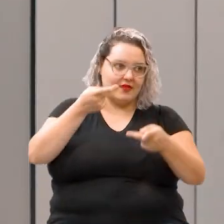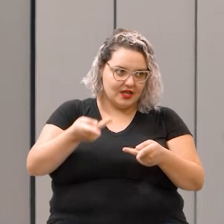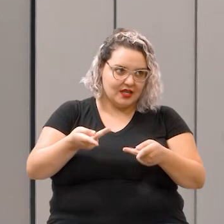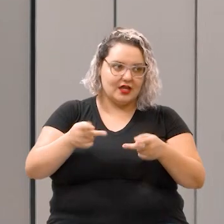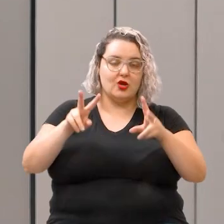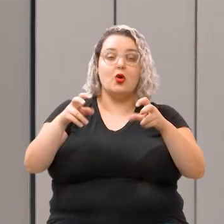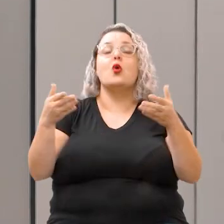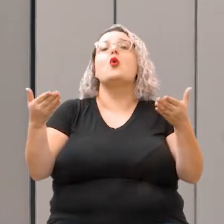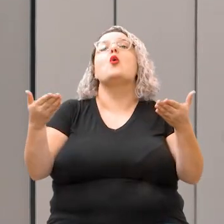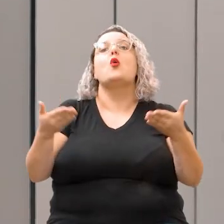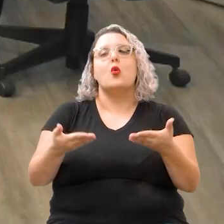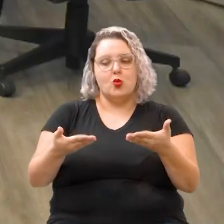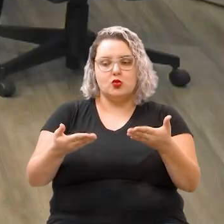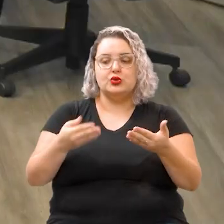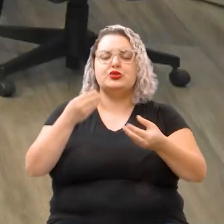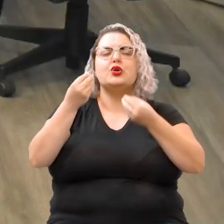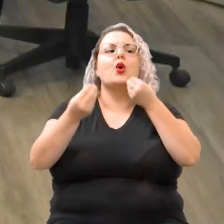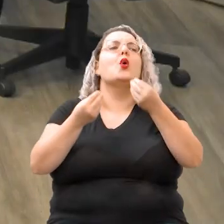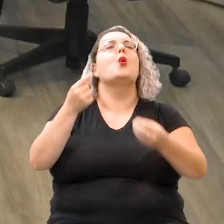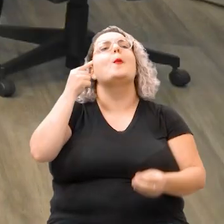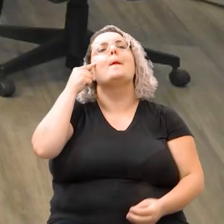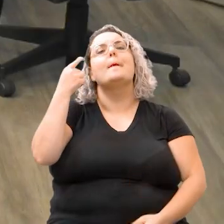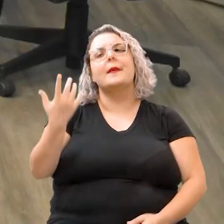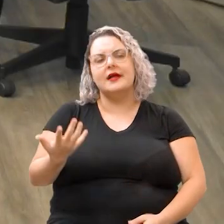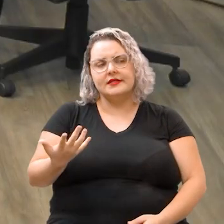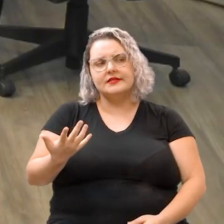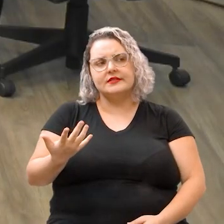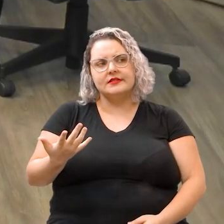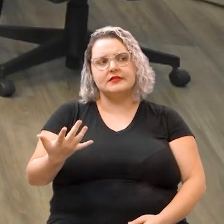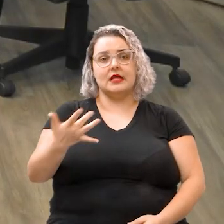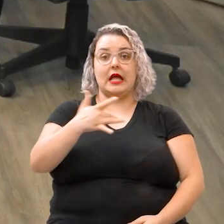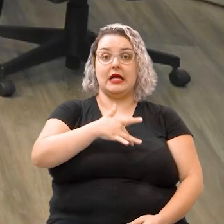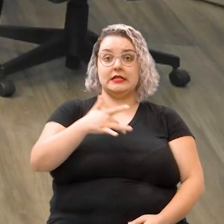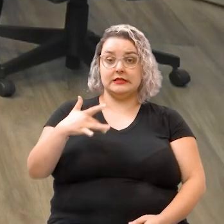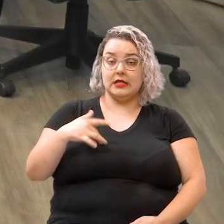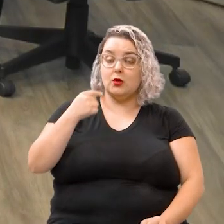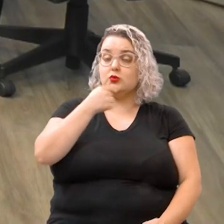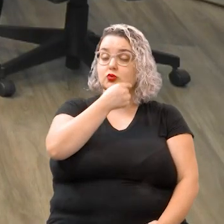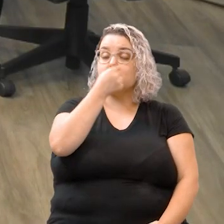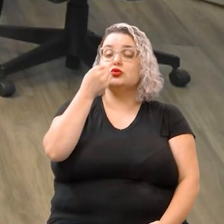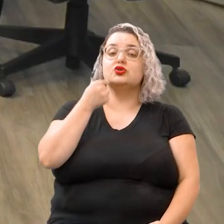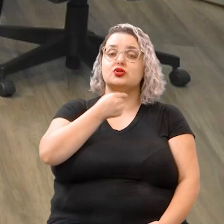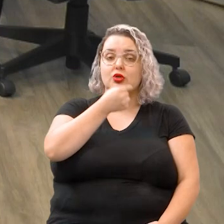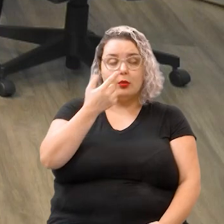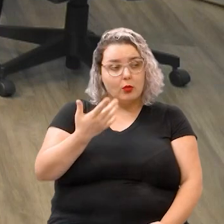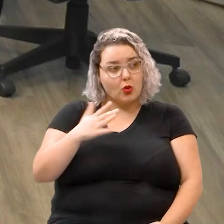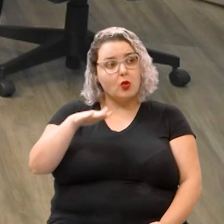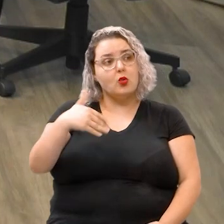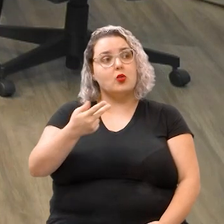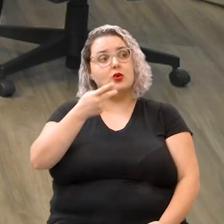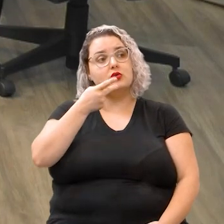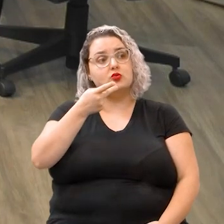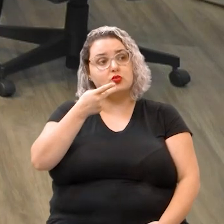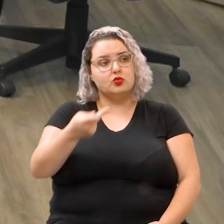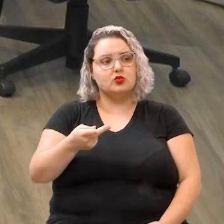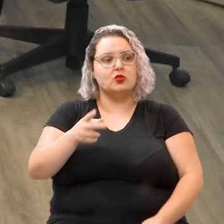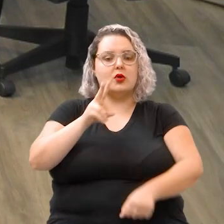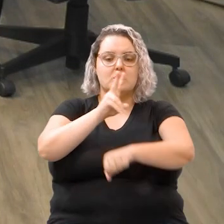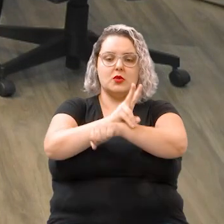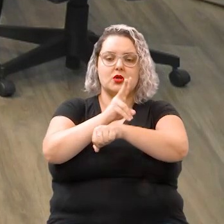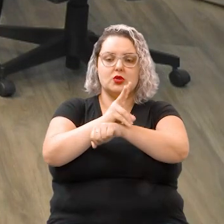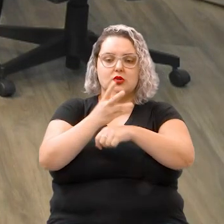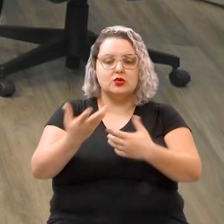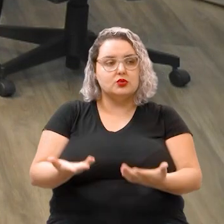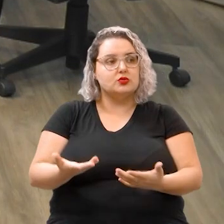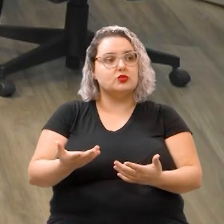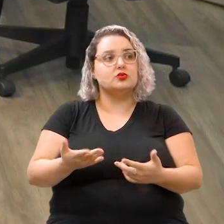questão hoje. Como pensar a saúde bucal quando a gente fala em cuidar